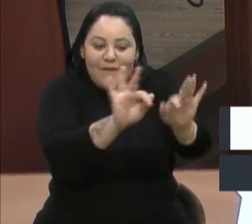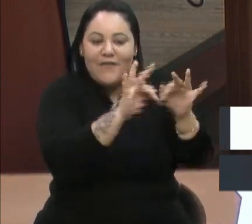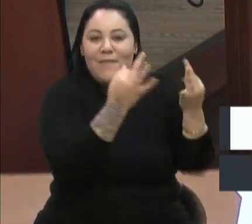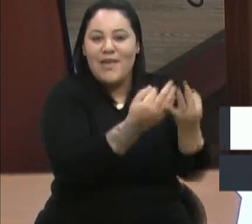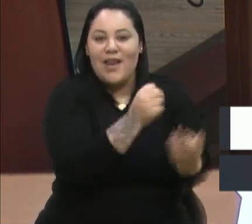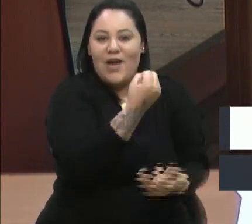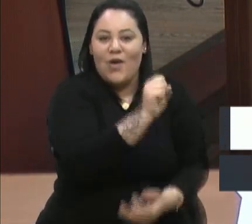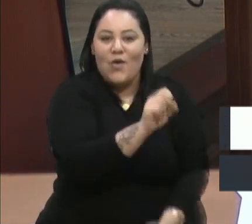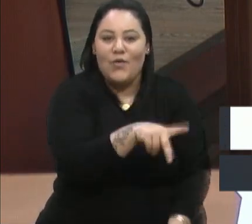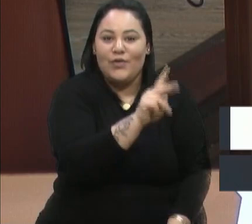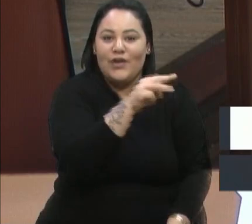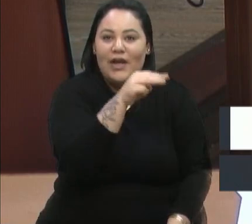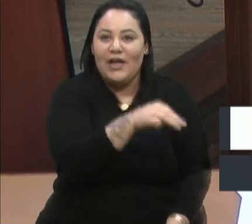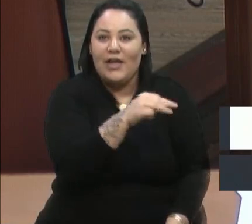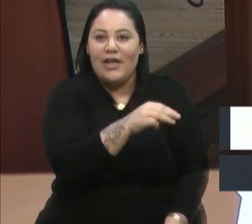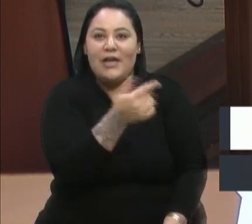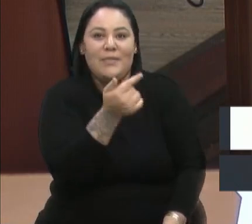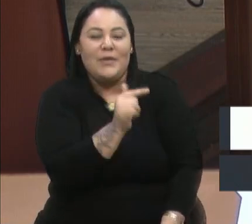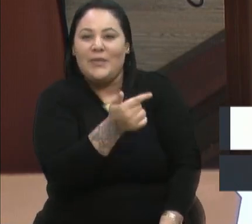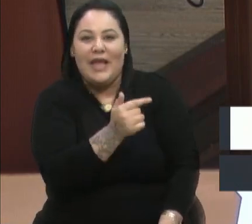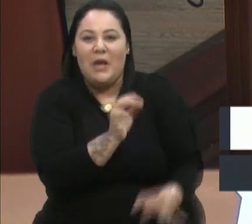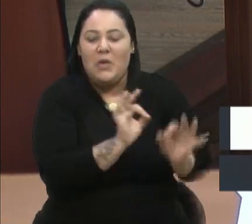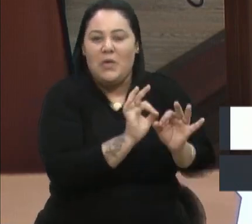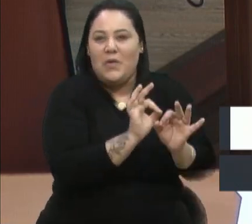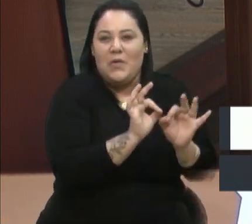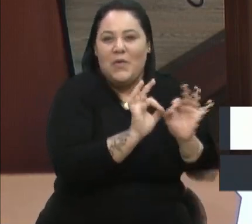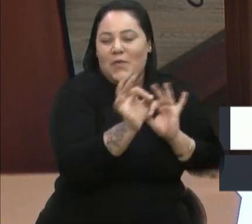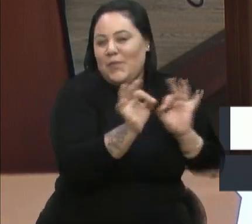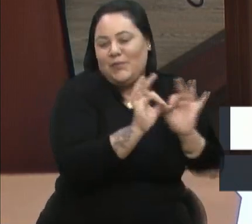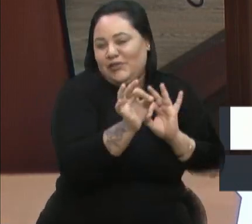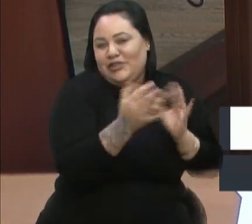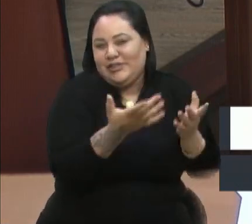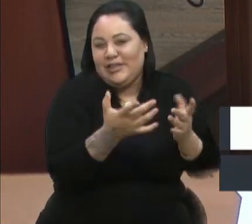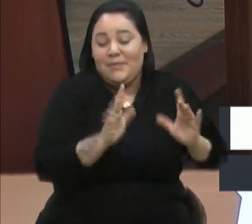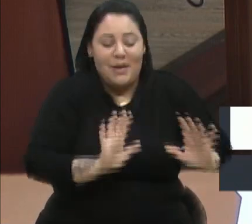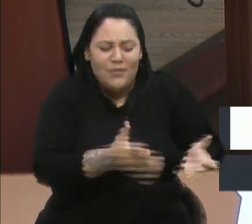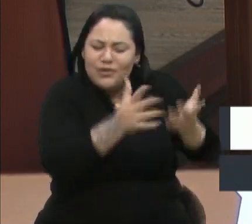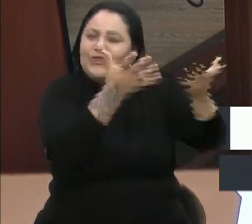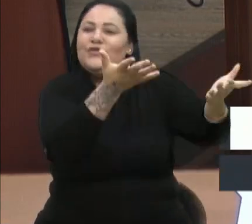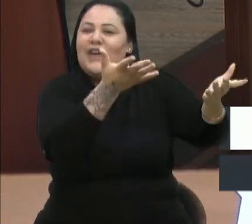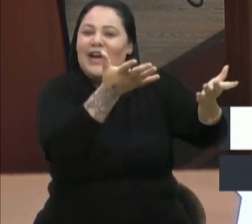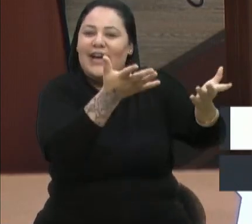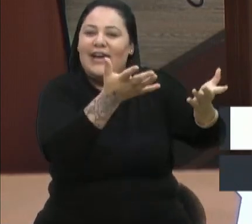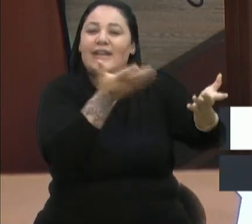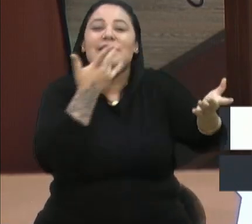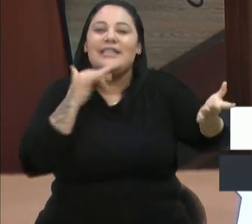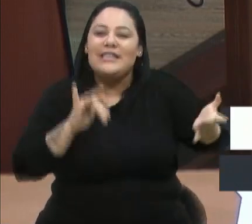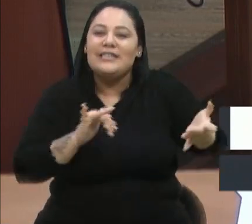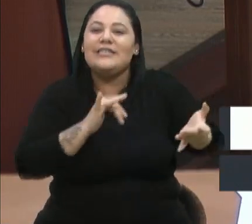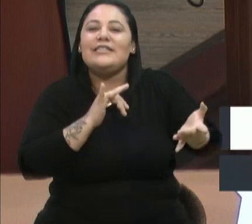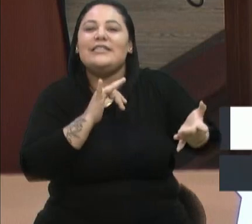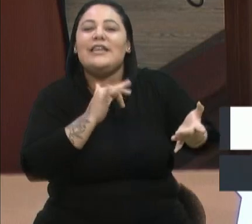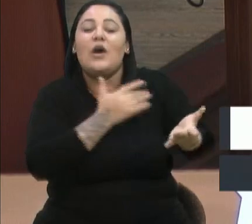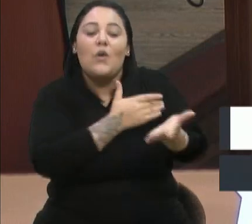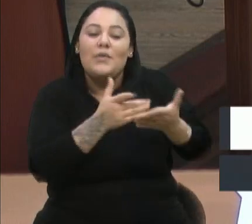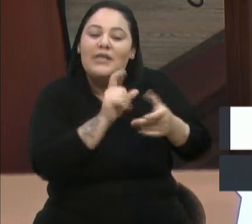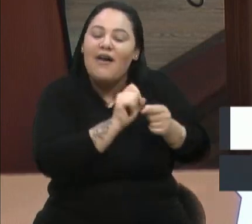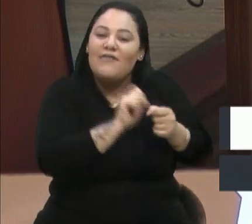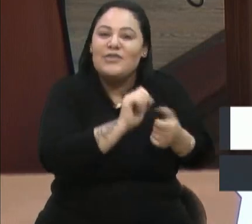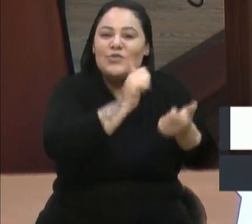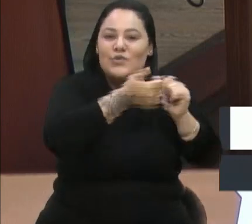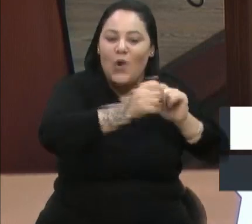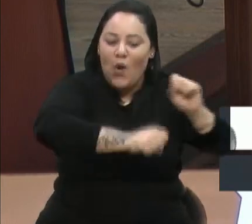quilômetros, sem altimetria, para estimular a criançada a gostar de bicicleta, a fazer um esporte. A gente sabe que é